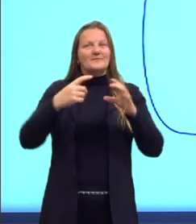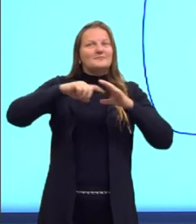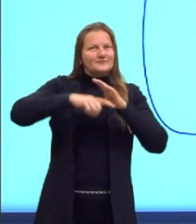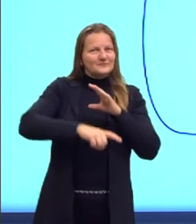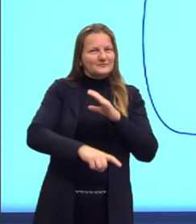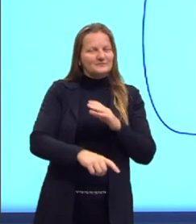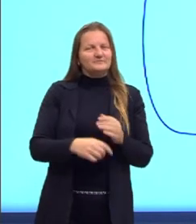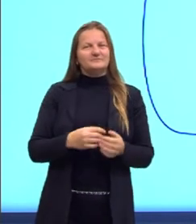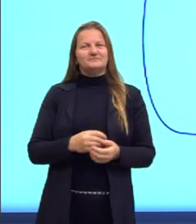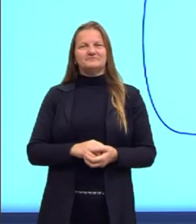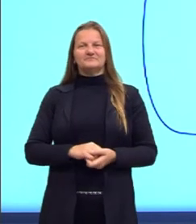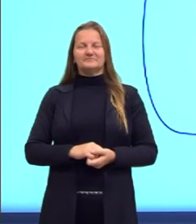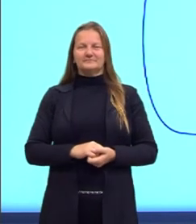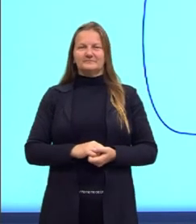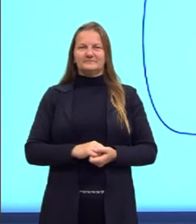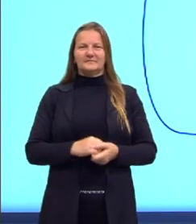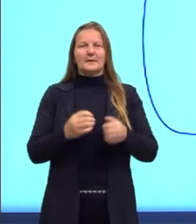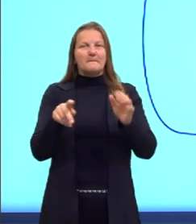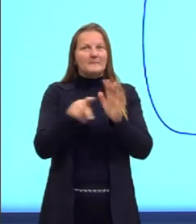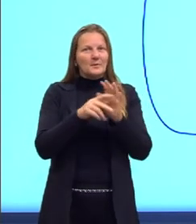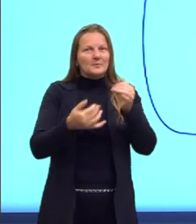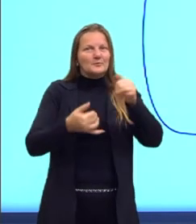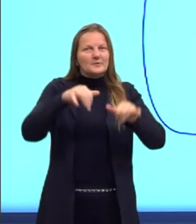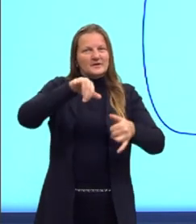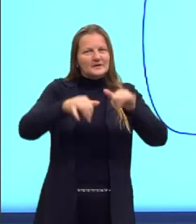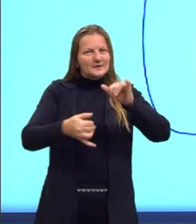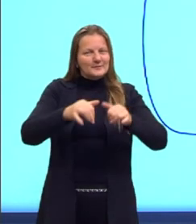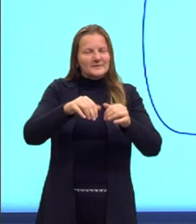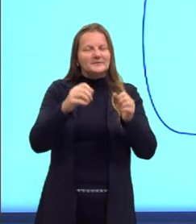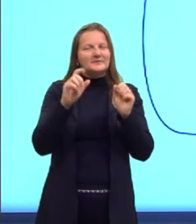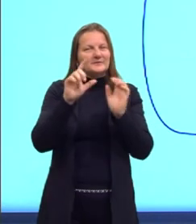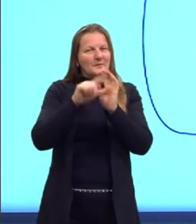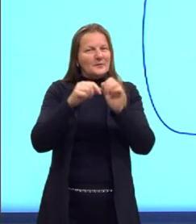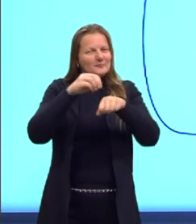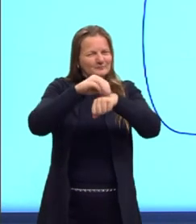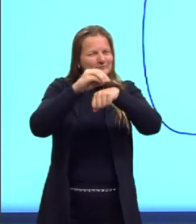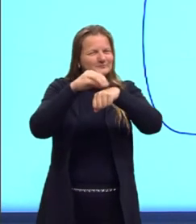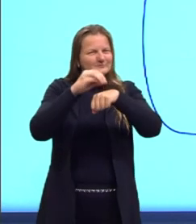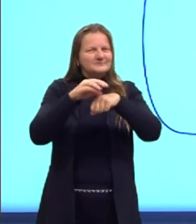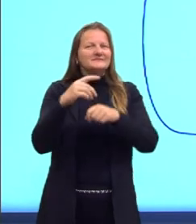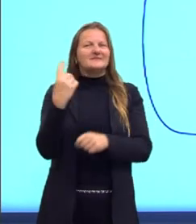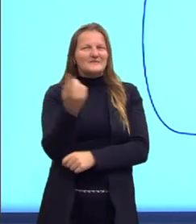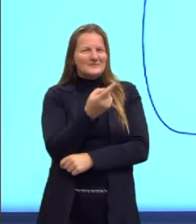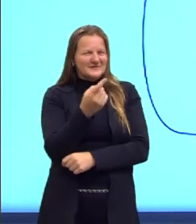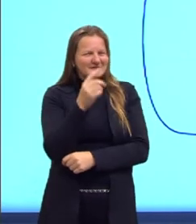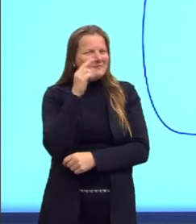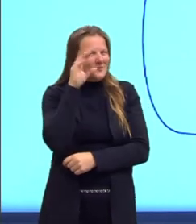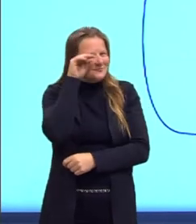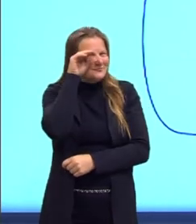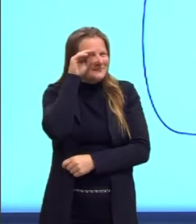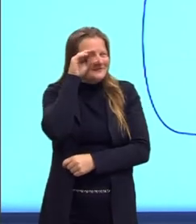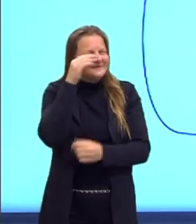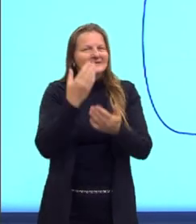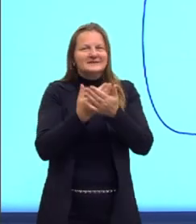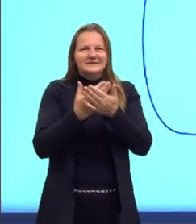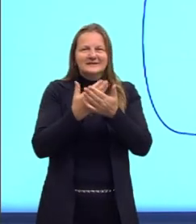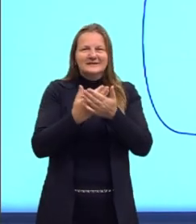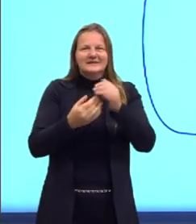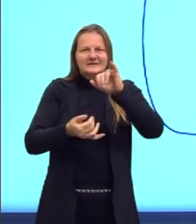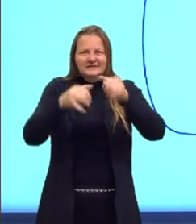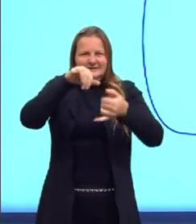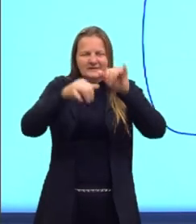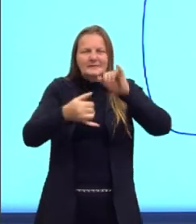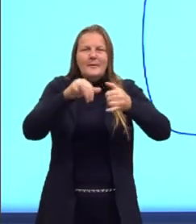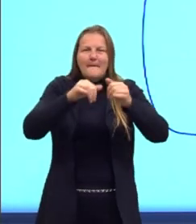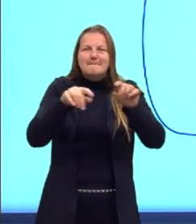assunto aqui um assunto mais da química Eu recomendo né como já recomendei em outras aulas que vocês assistam à aula